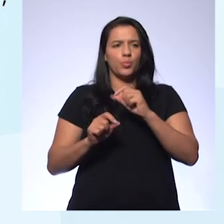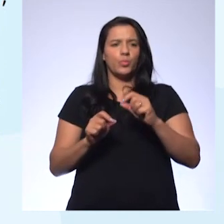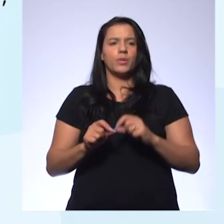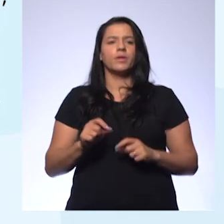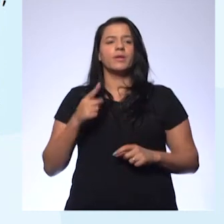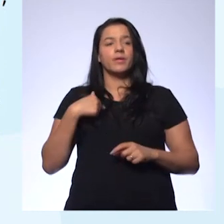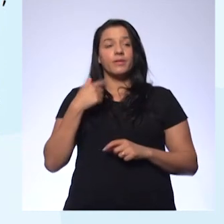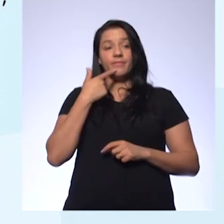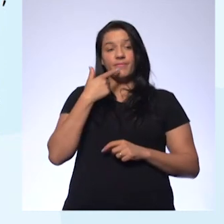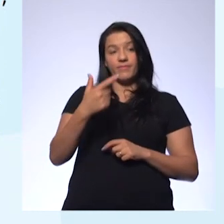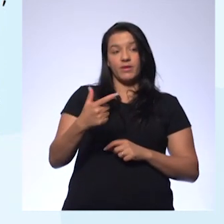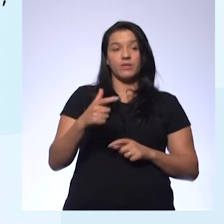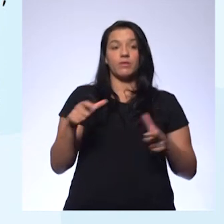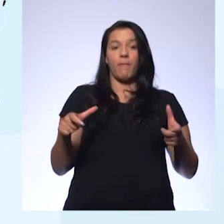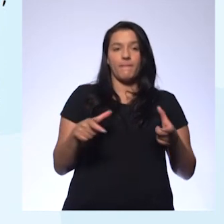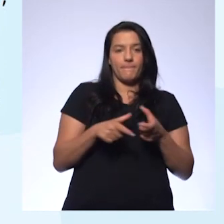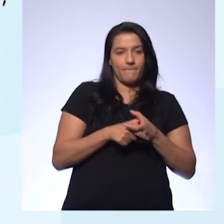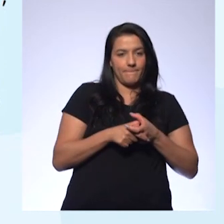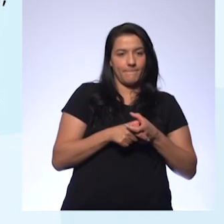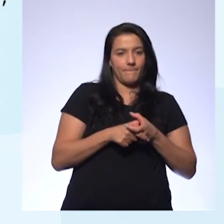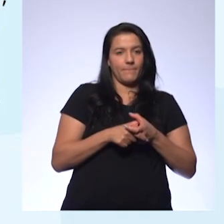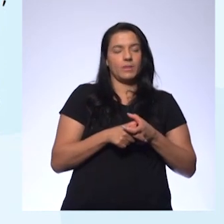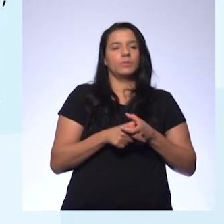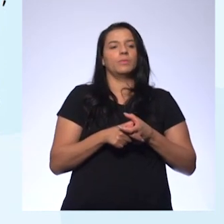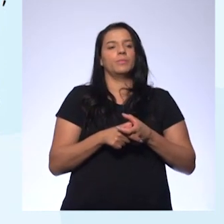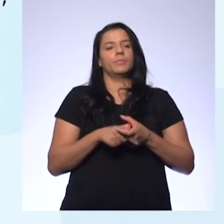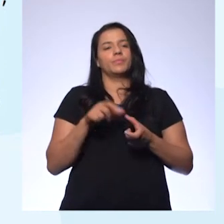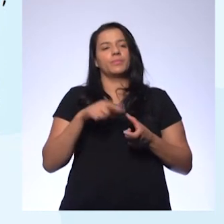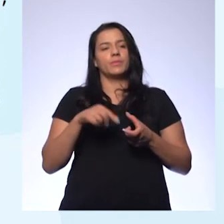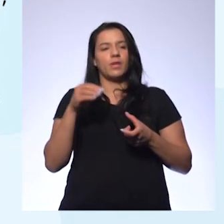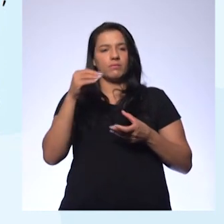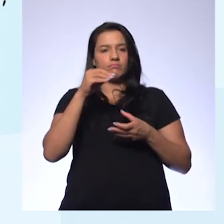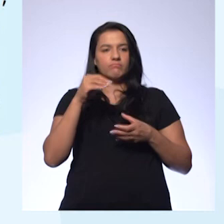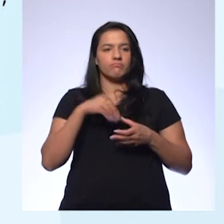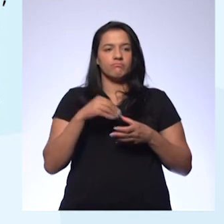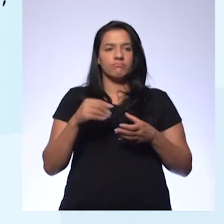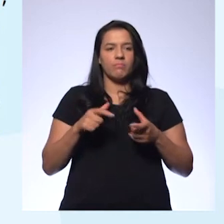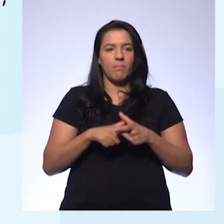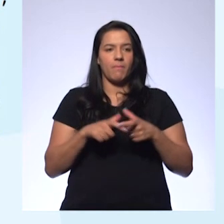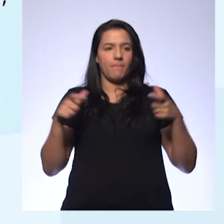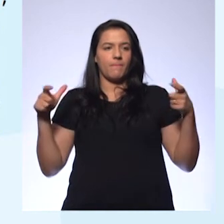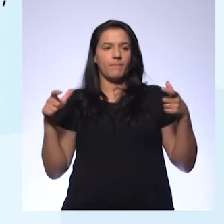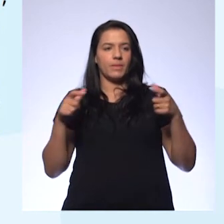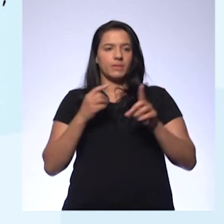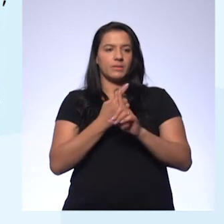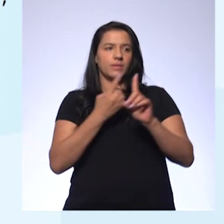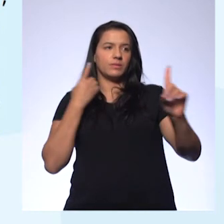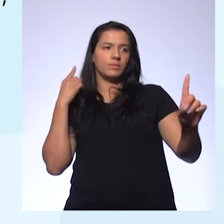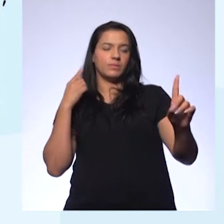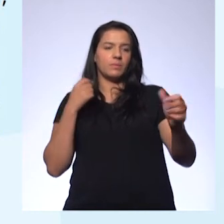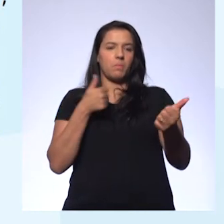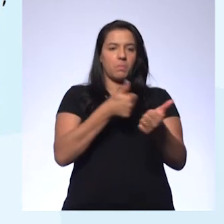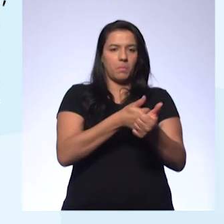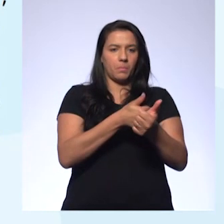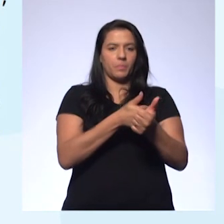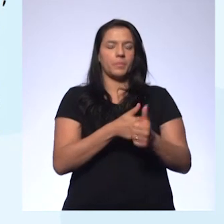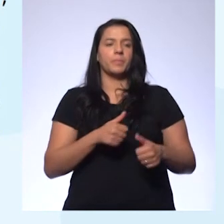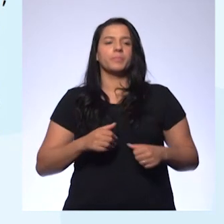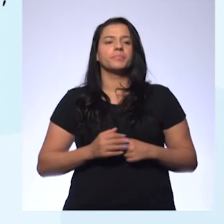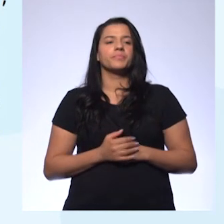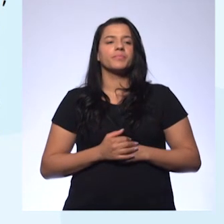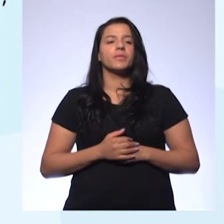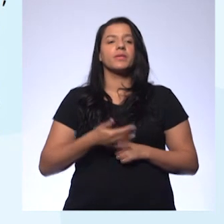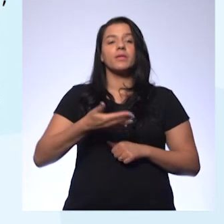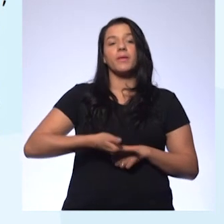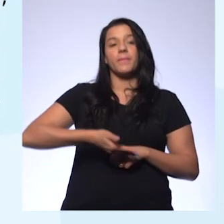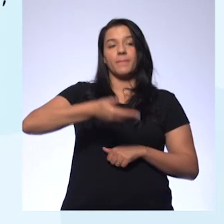cadeias carbônicas menores com maior número de ramificação e ramificação mais afastada da extremidade, né? Que tem uma